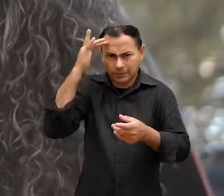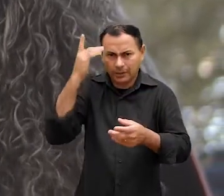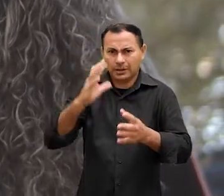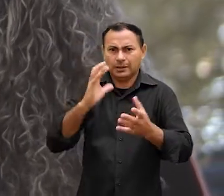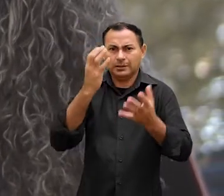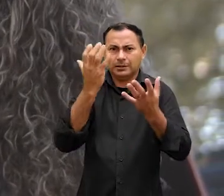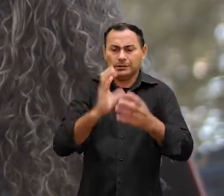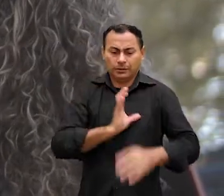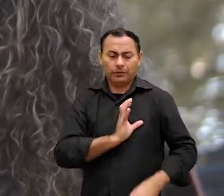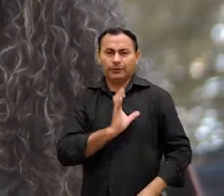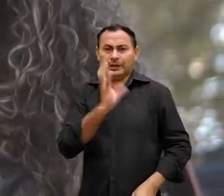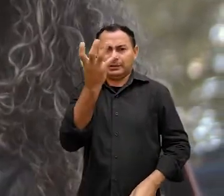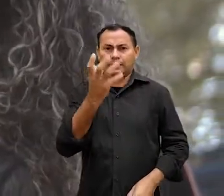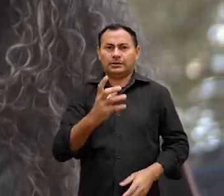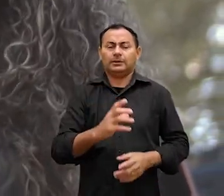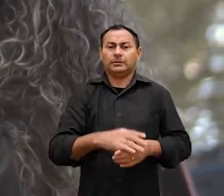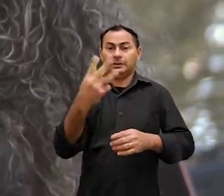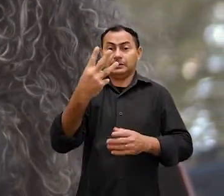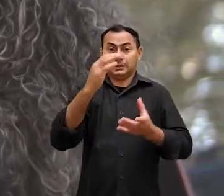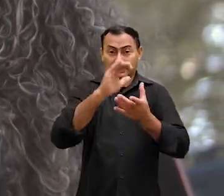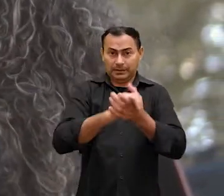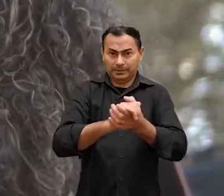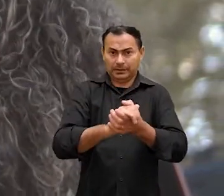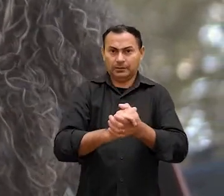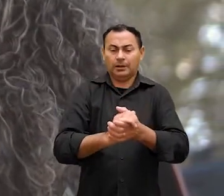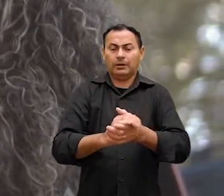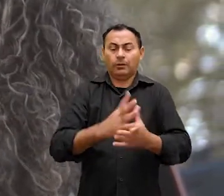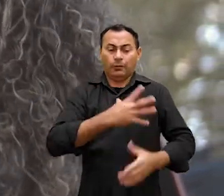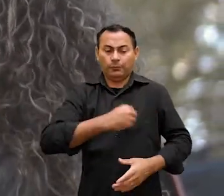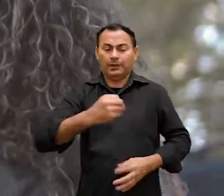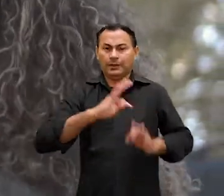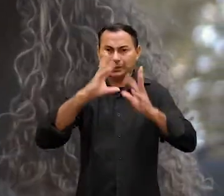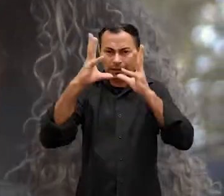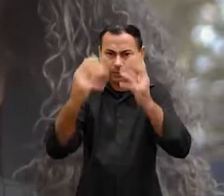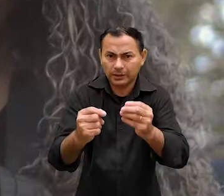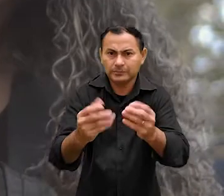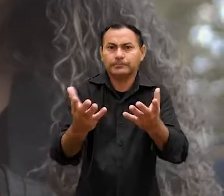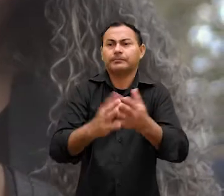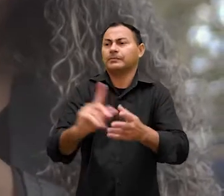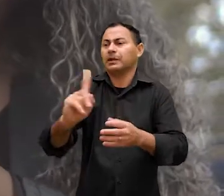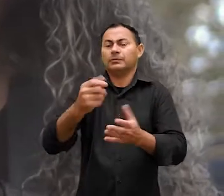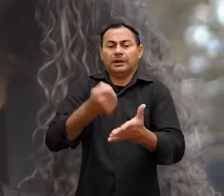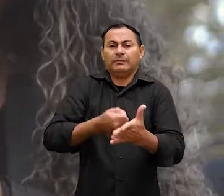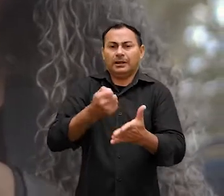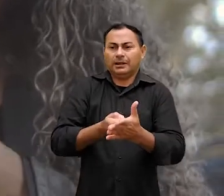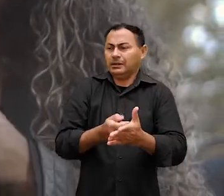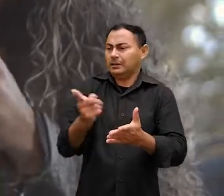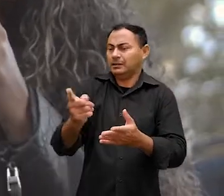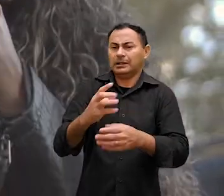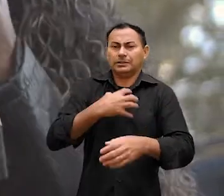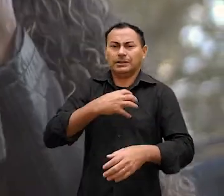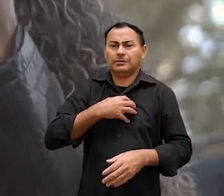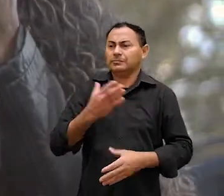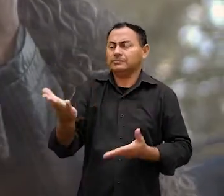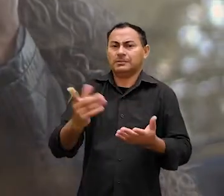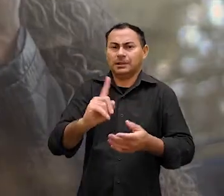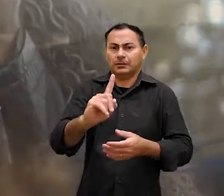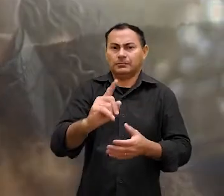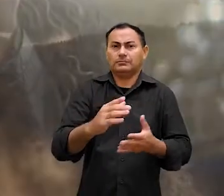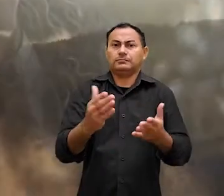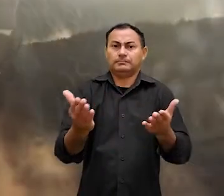que acabou de se converter e está no terceiro casamento, com filhos de todos os lados, que ela não deveria estar naquela situação,